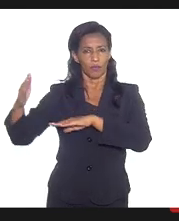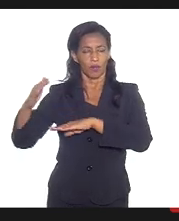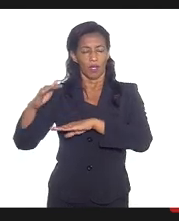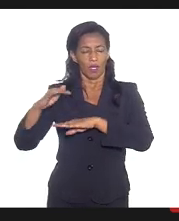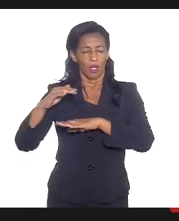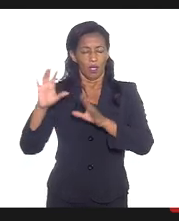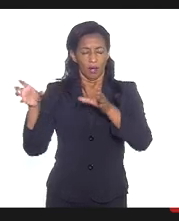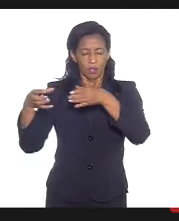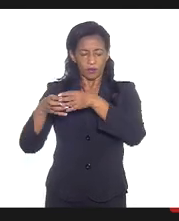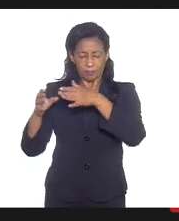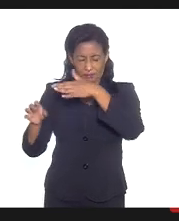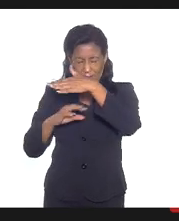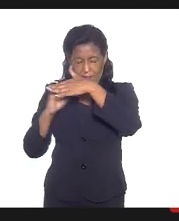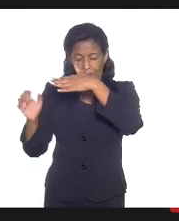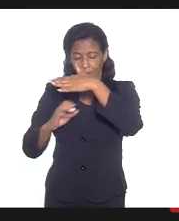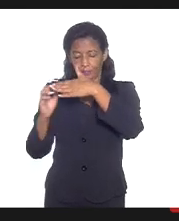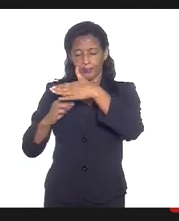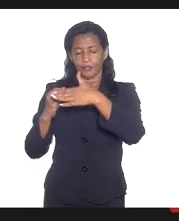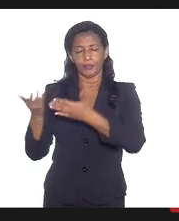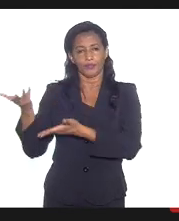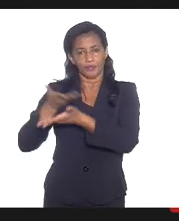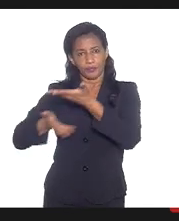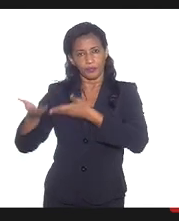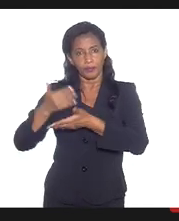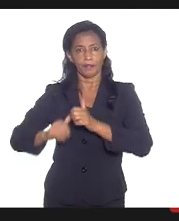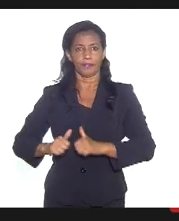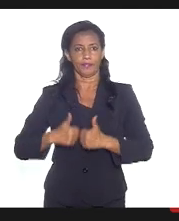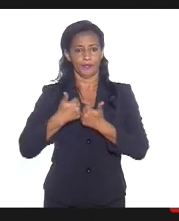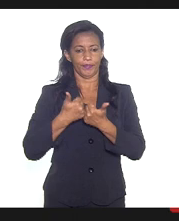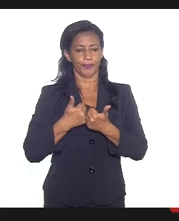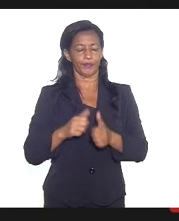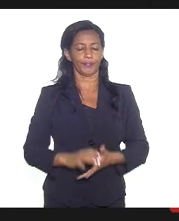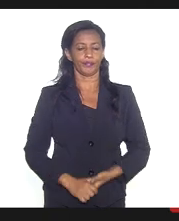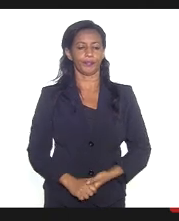se cooperarem, melhor.